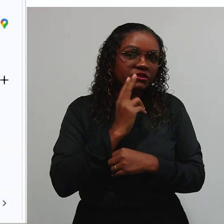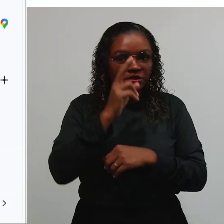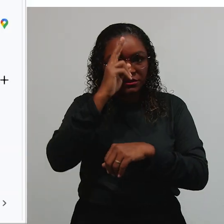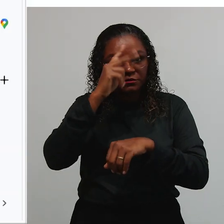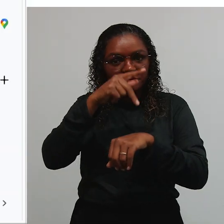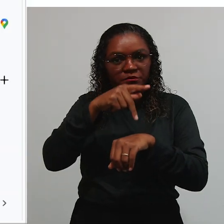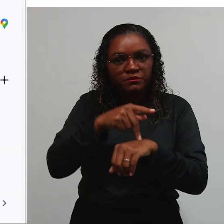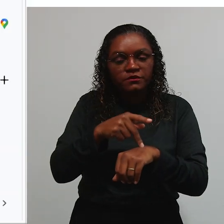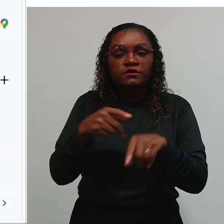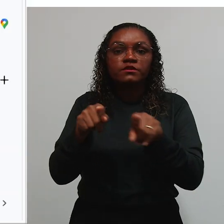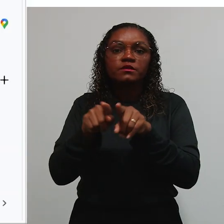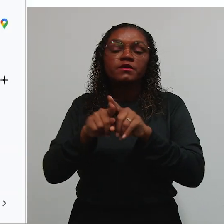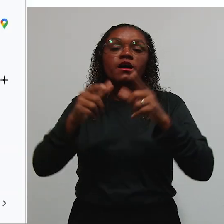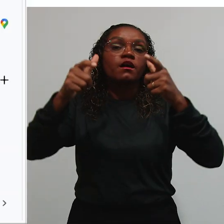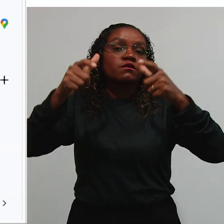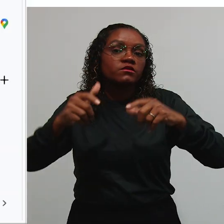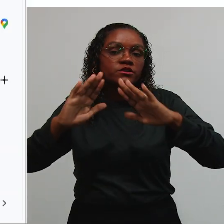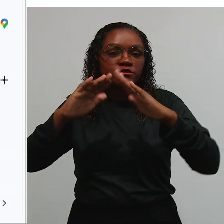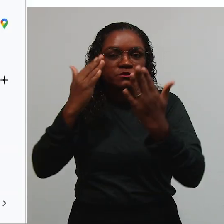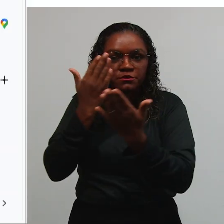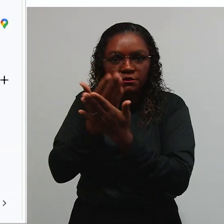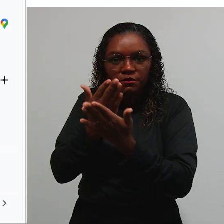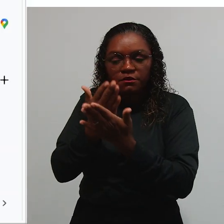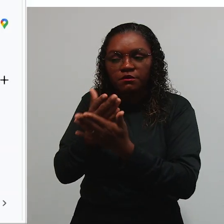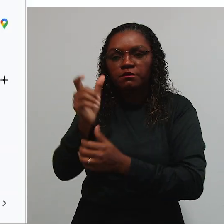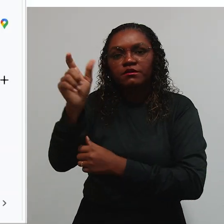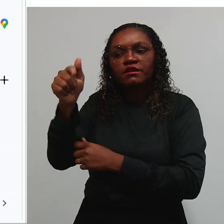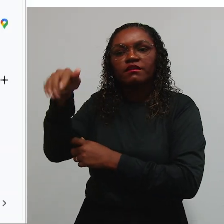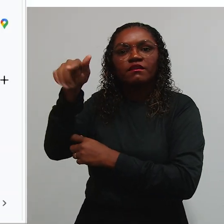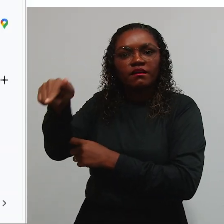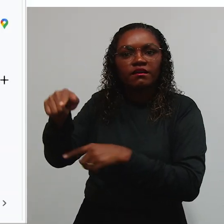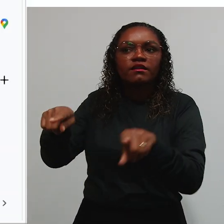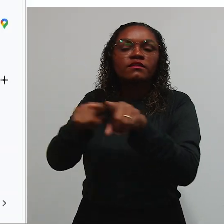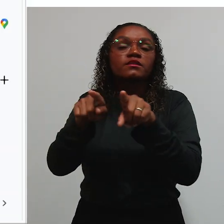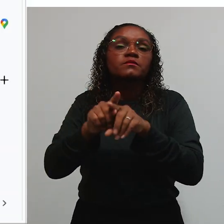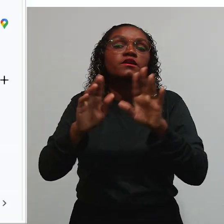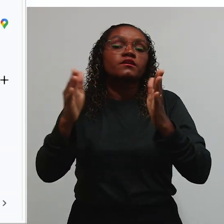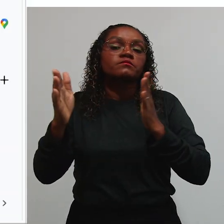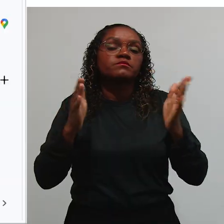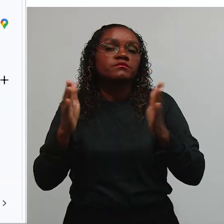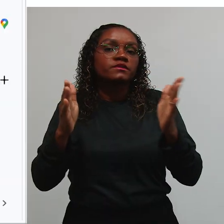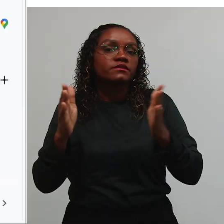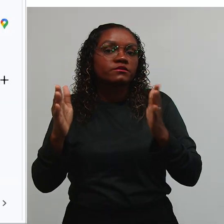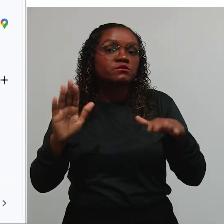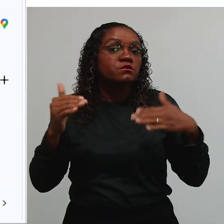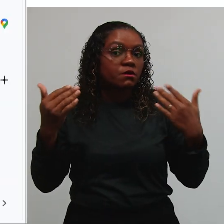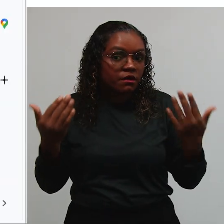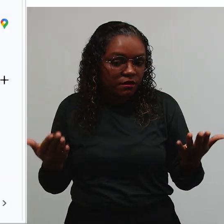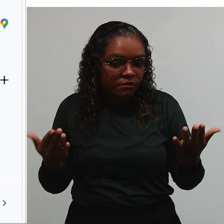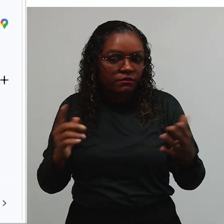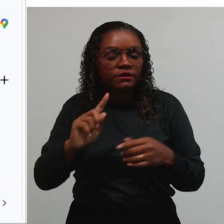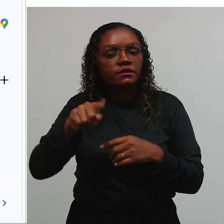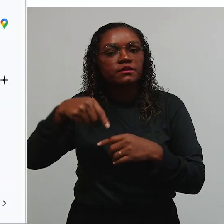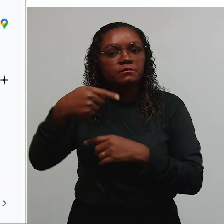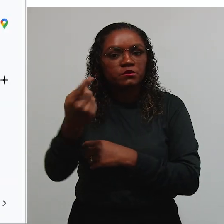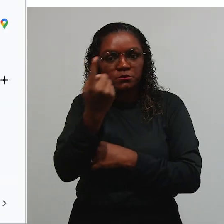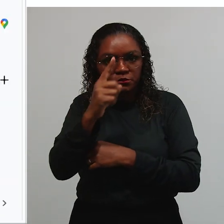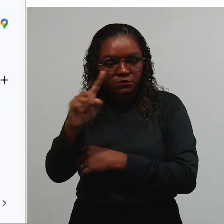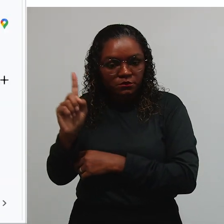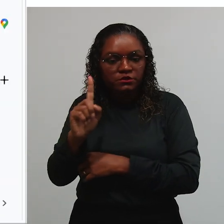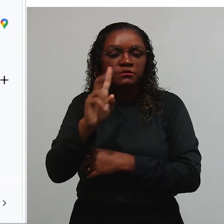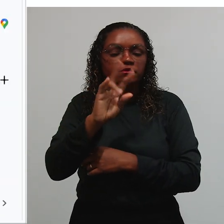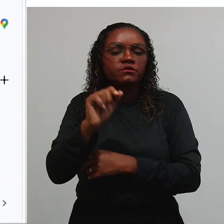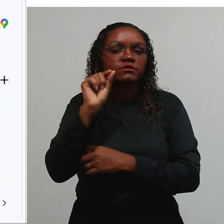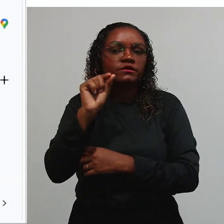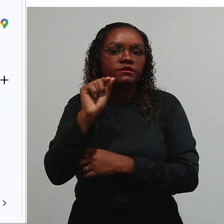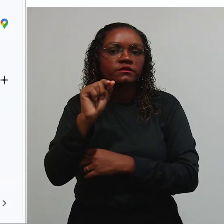Foi realizada na escola fulana de tal ou na instituição tal, no período de tanto a tanto. E aí, por fim, você